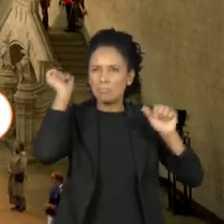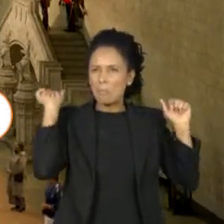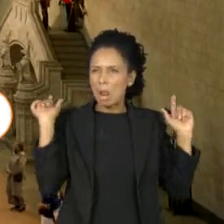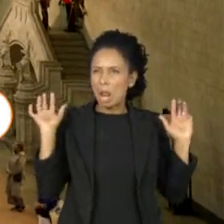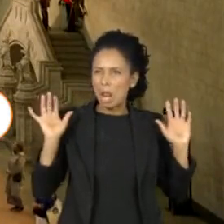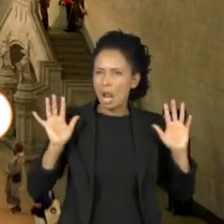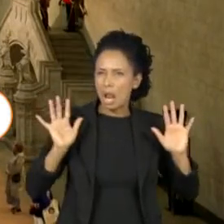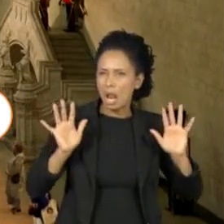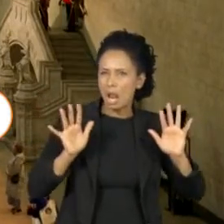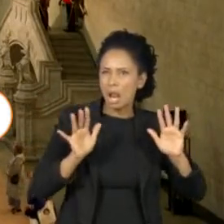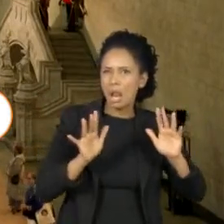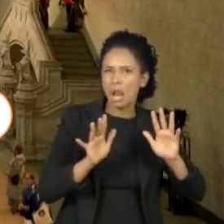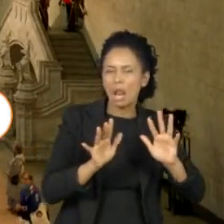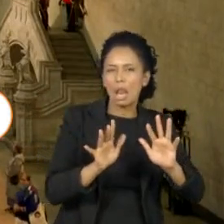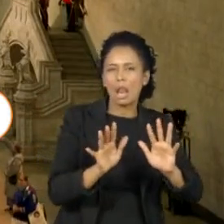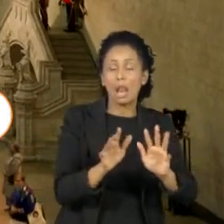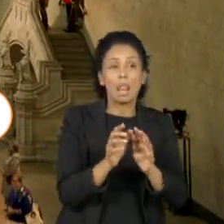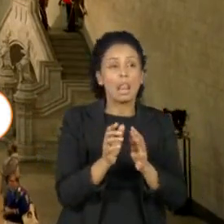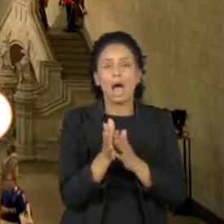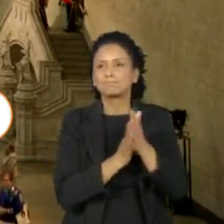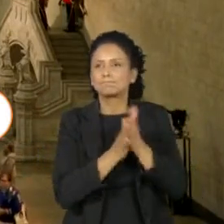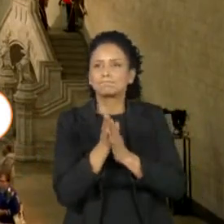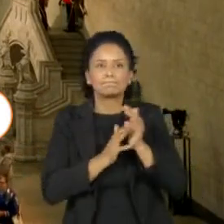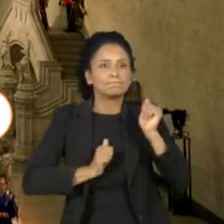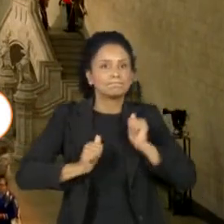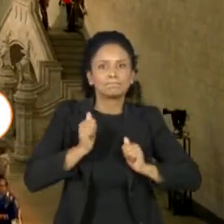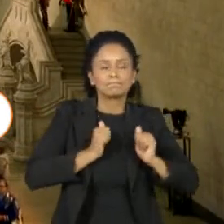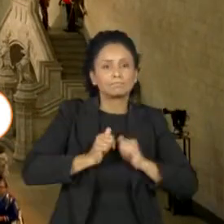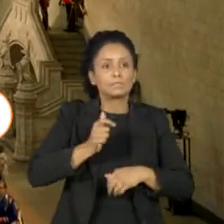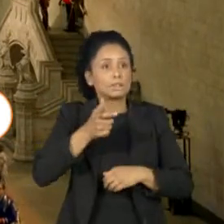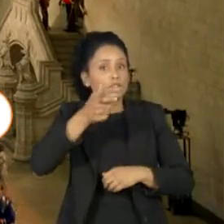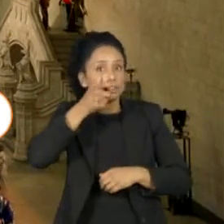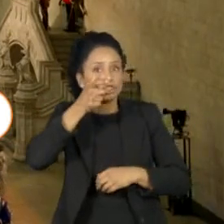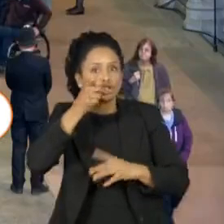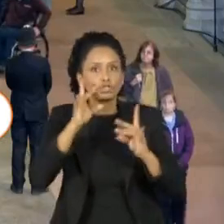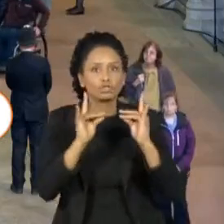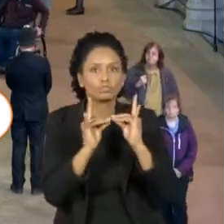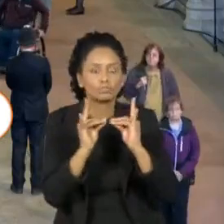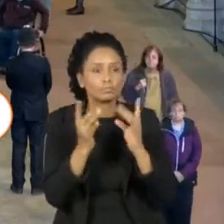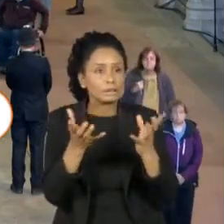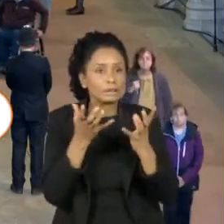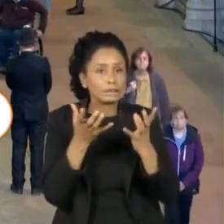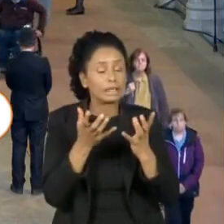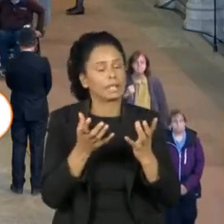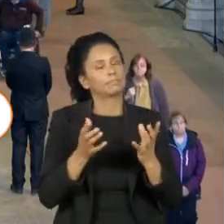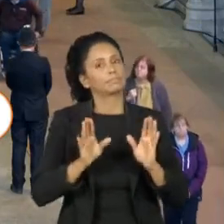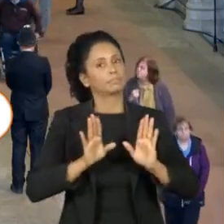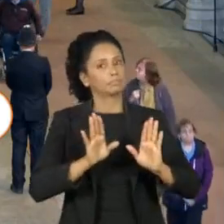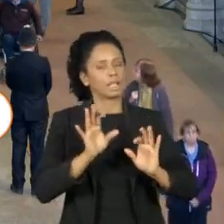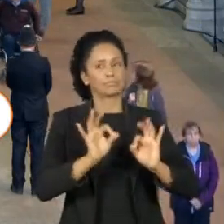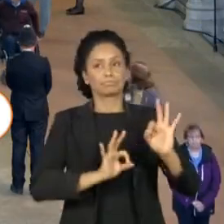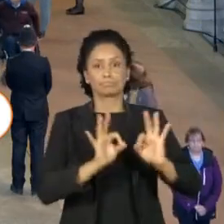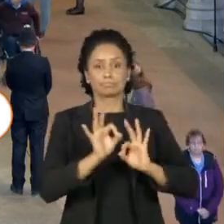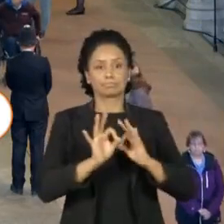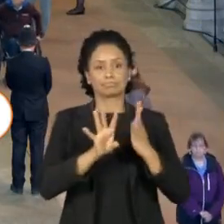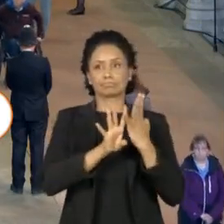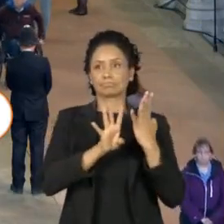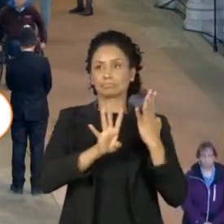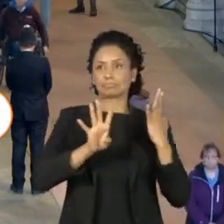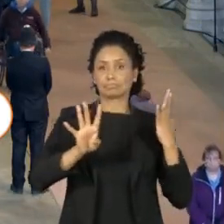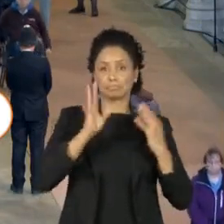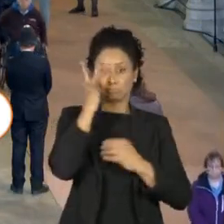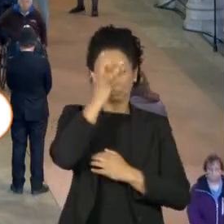a espera para ver o corpo da rainha pode levar horas. Para organizar o fluxo, os visitantes receberam